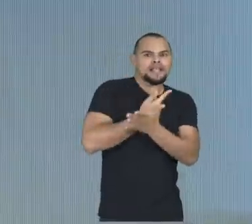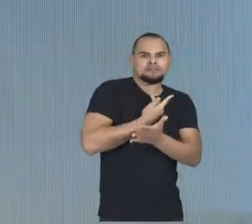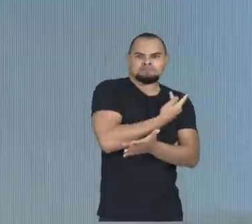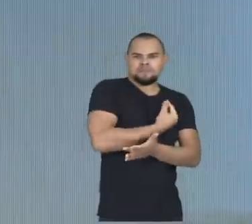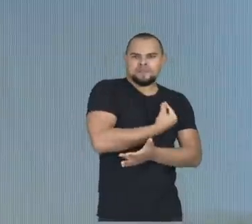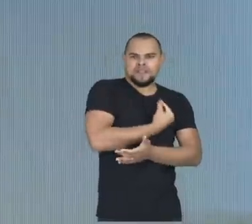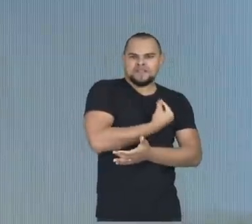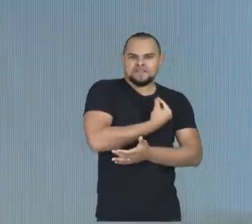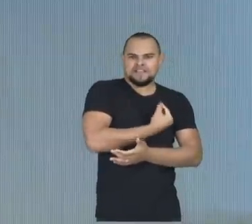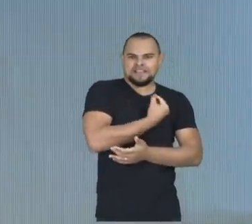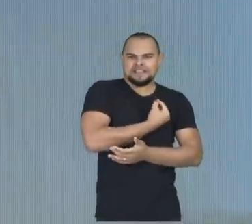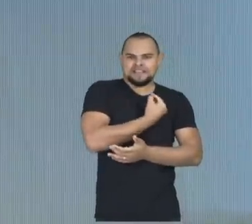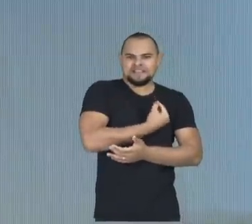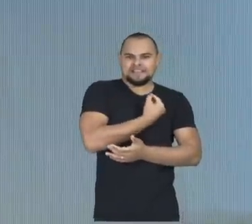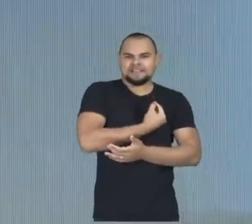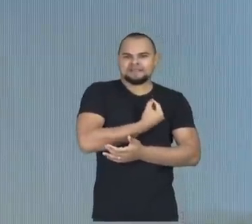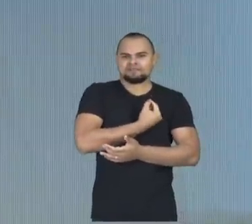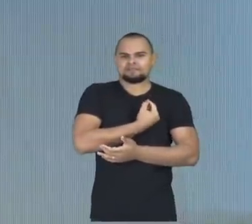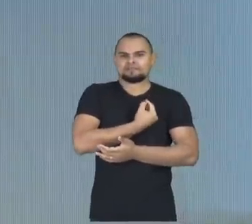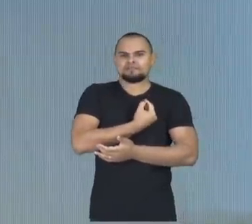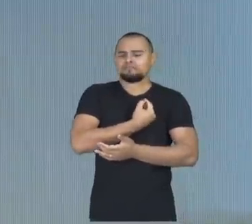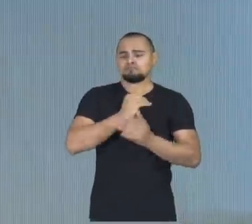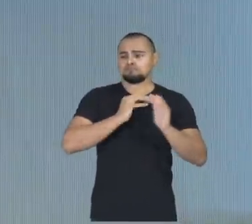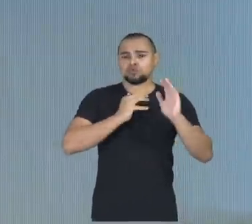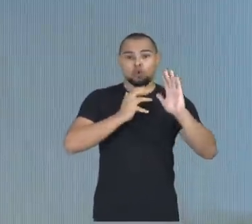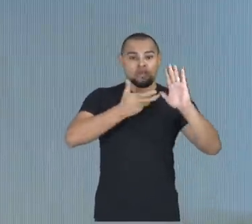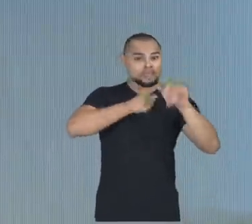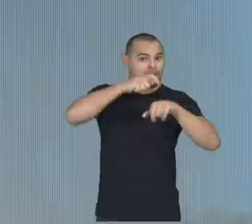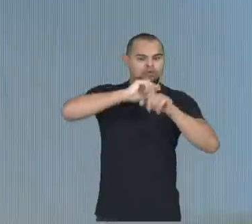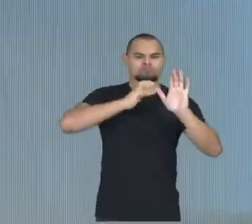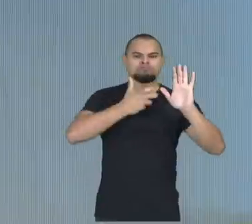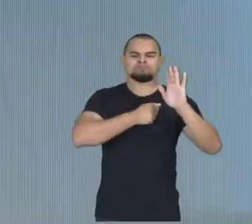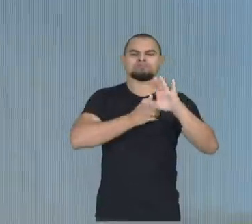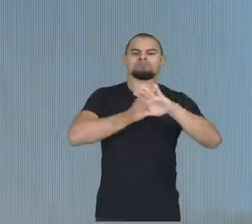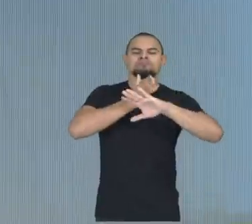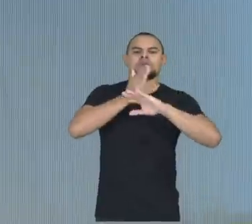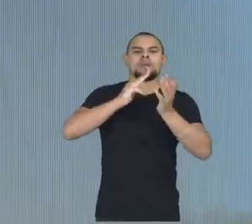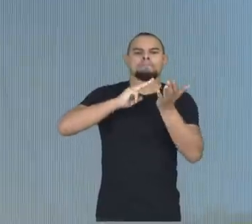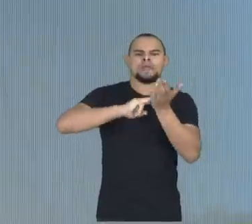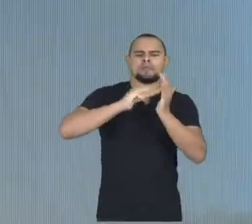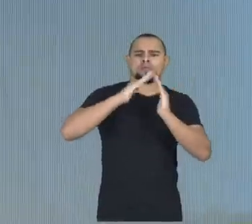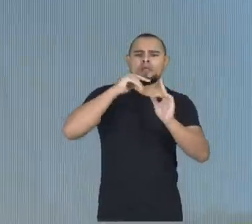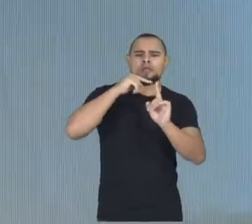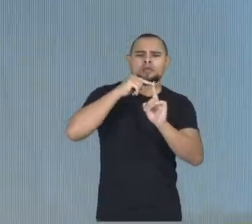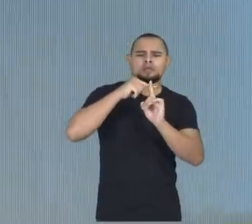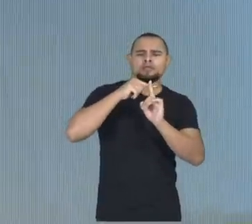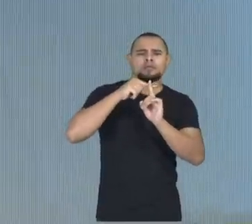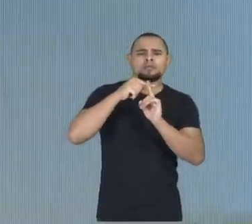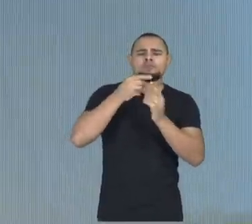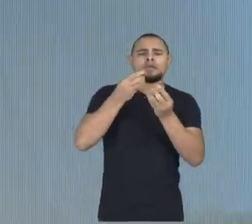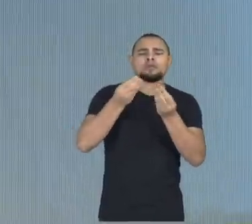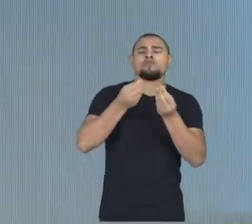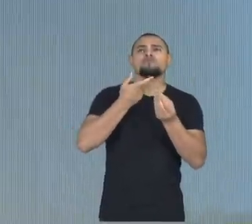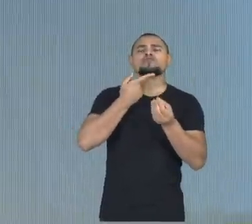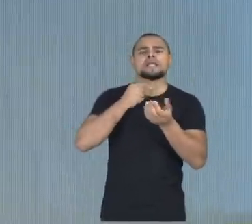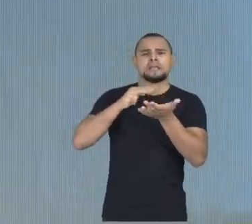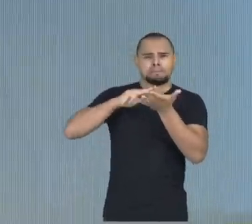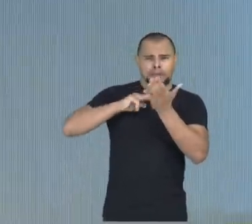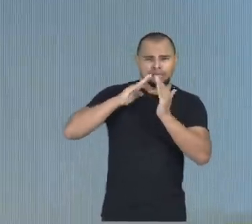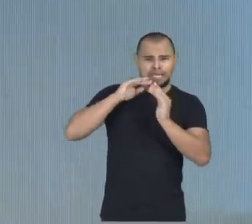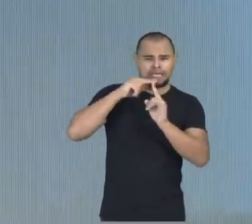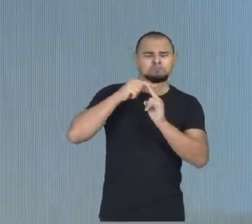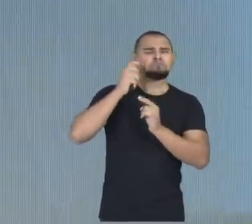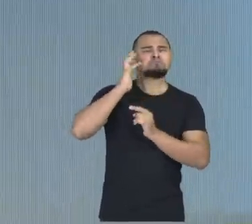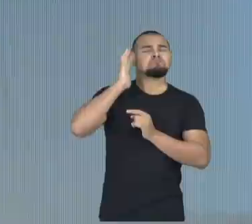servos, membros de igreja, desde que nos convertemos, e líderes cristãos. Aquilo não passava nos meus planos, nem de longe.